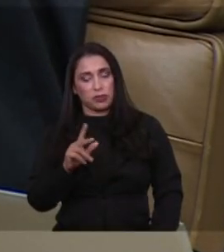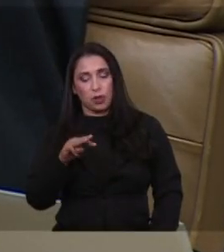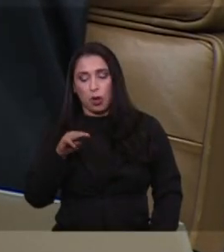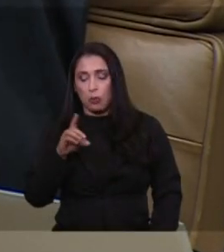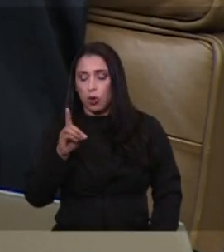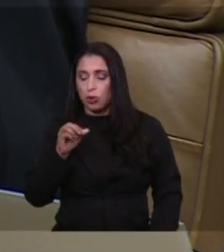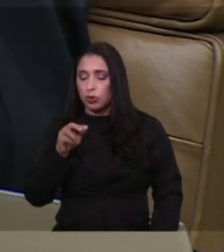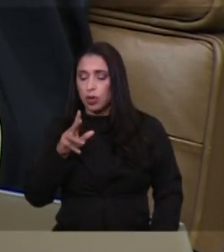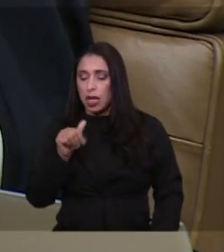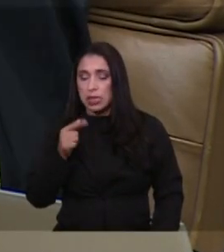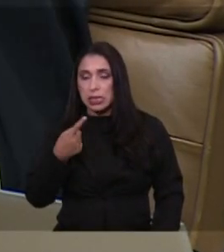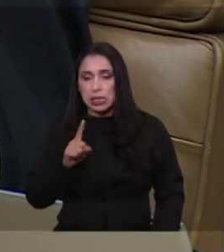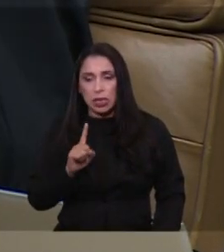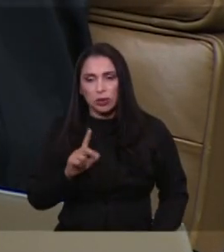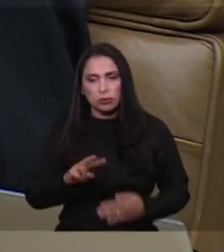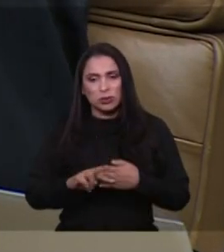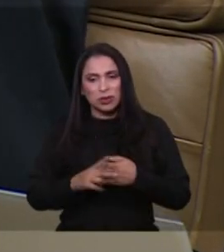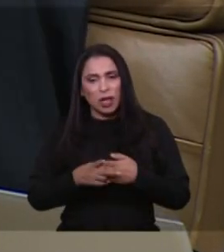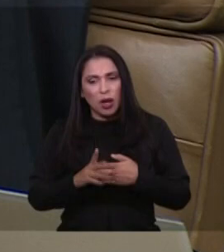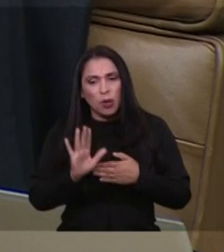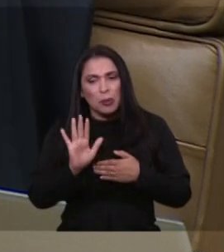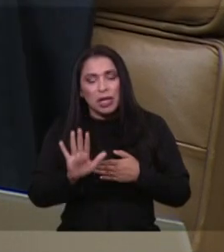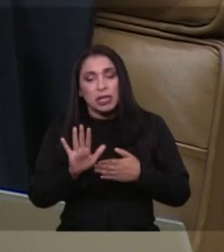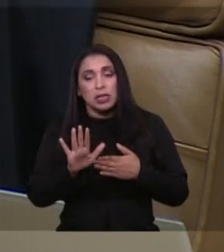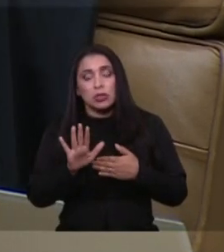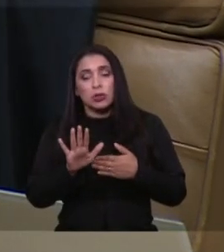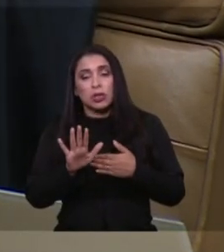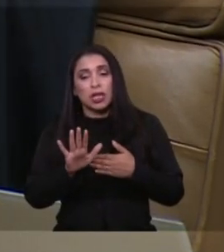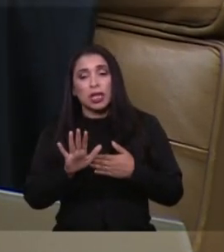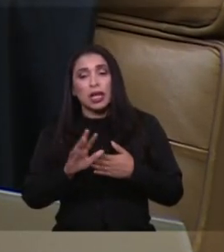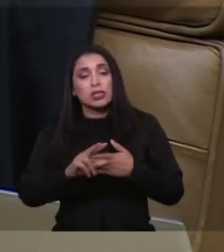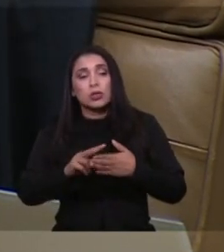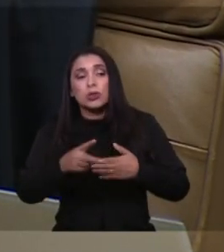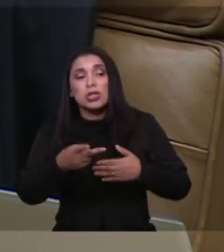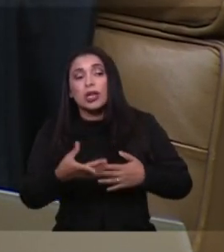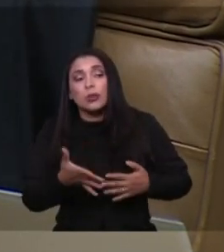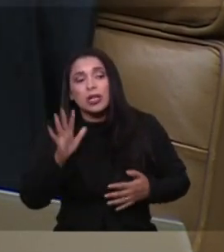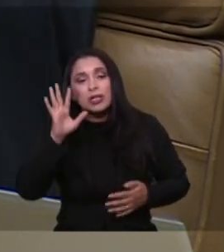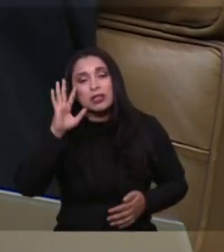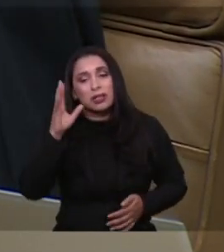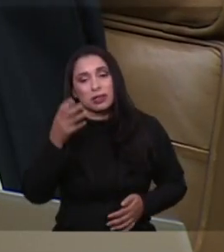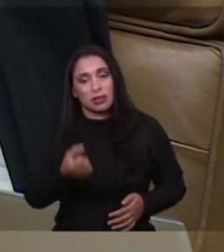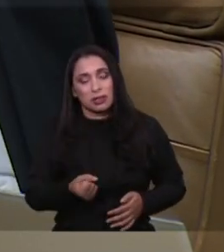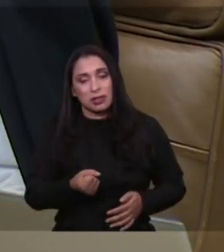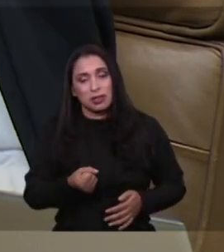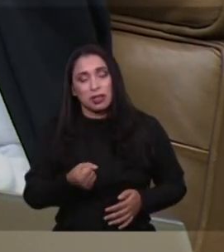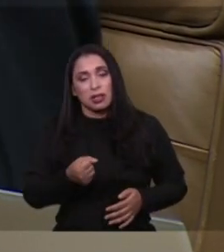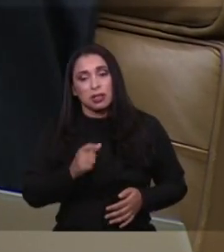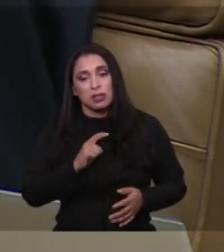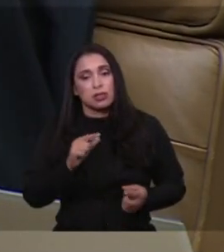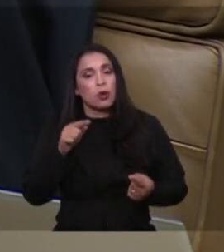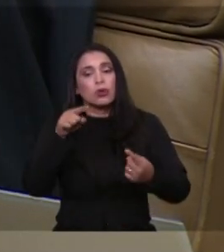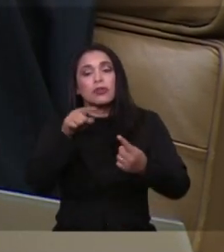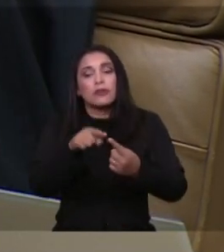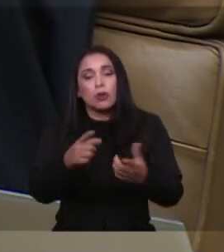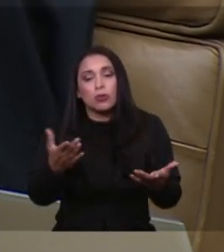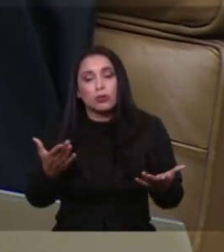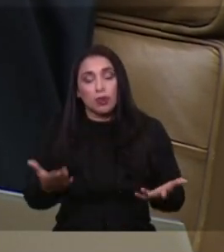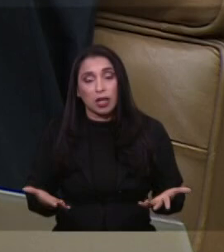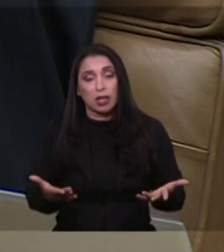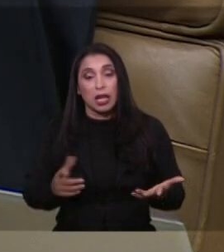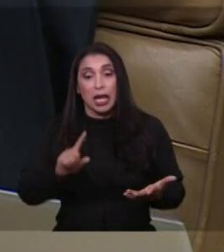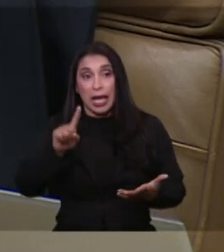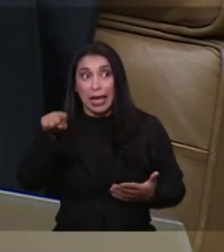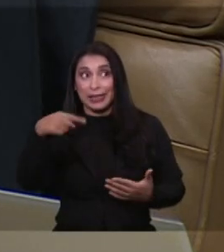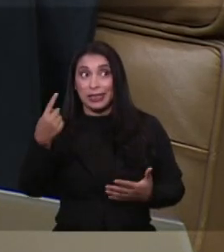modulação, mas a definição dos limites e dos efeitos daquela decisão. E na sequência, vieram os